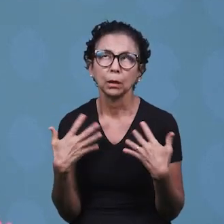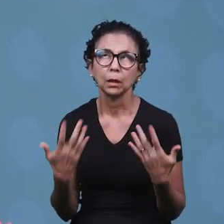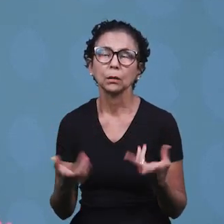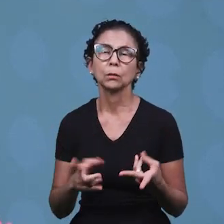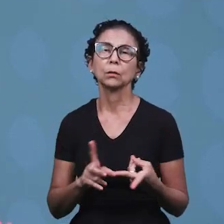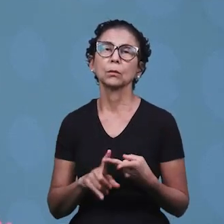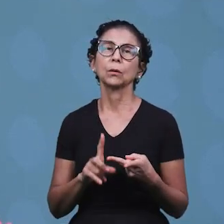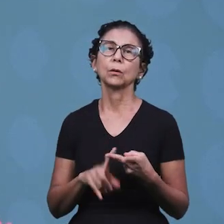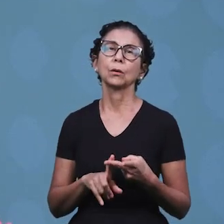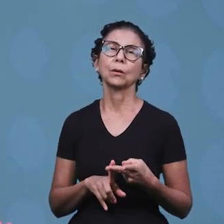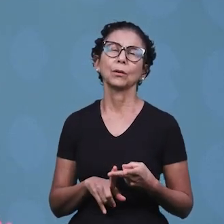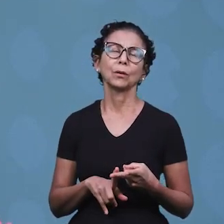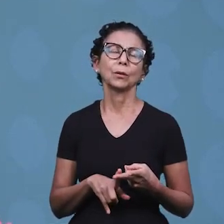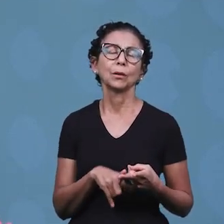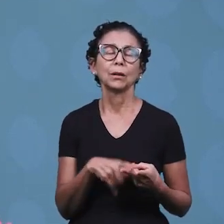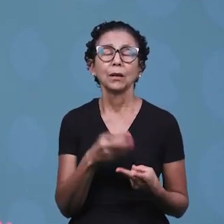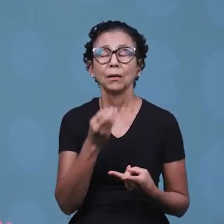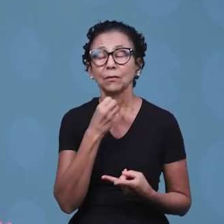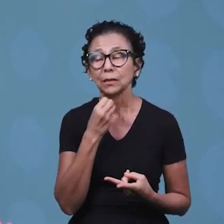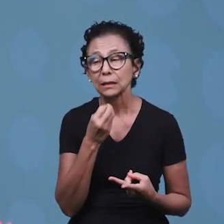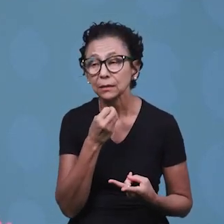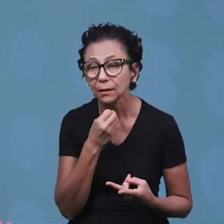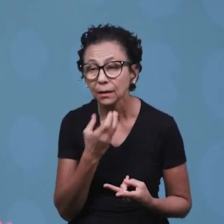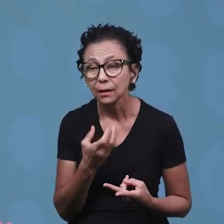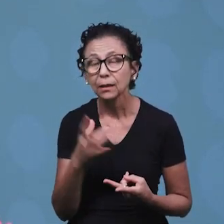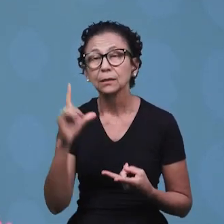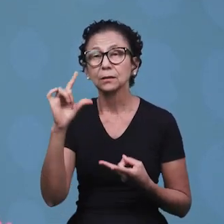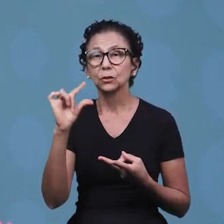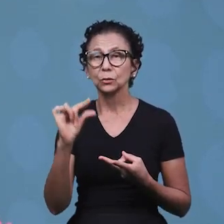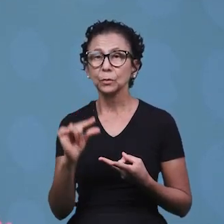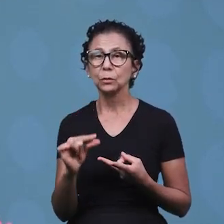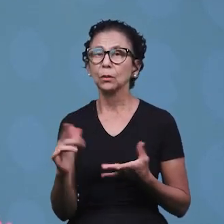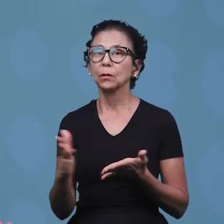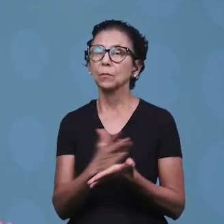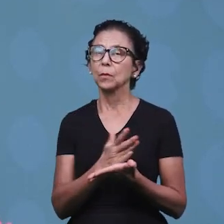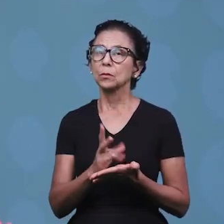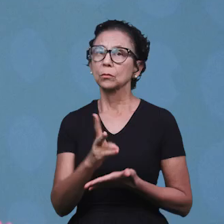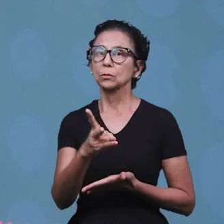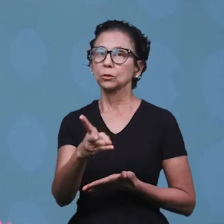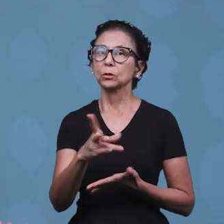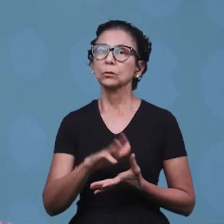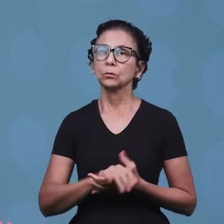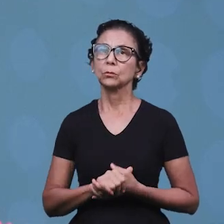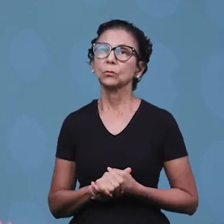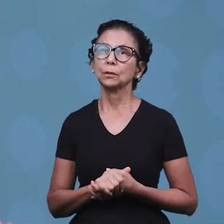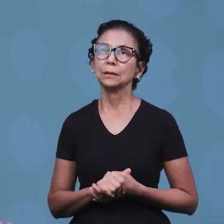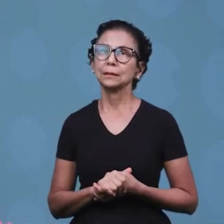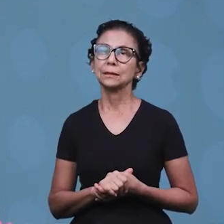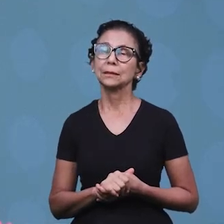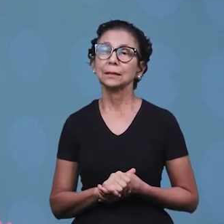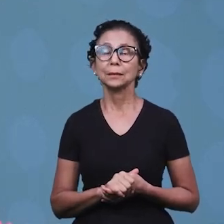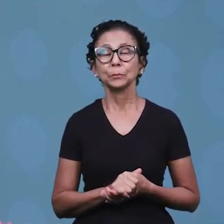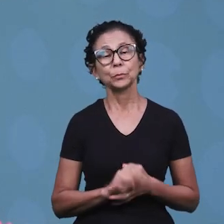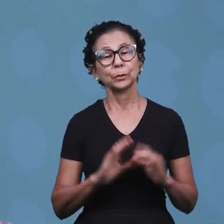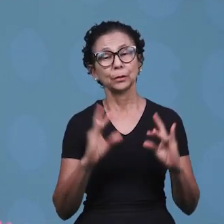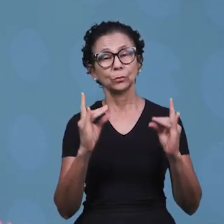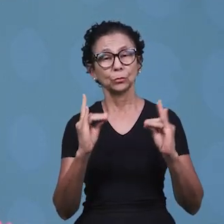de disposição, mas alguns eles se mantêm por conta desses hormônios que têm efeito,